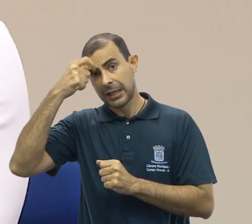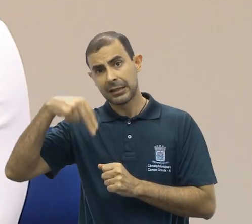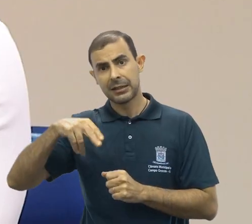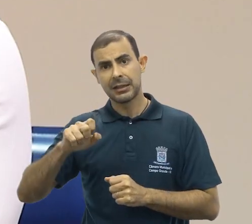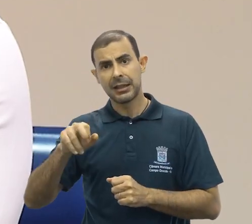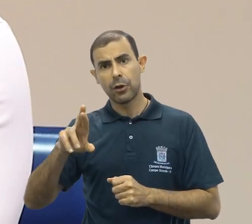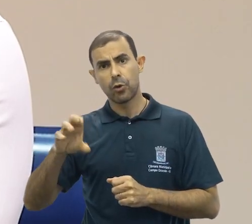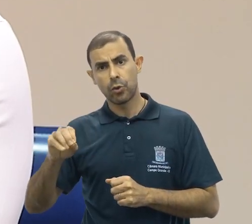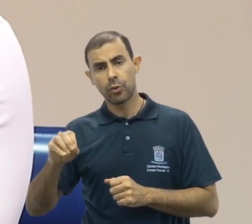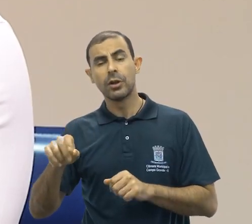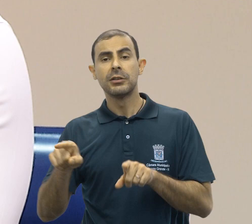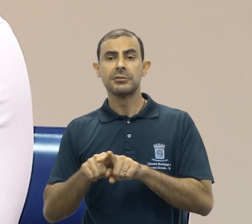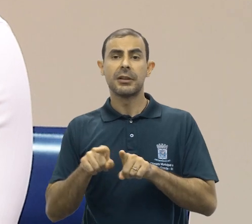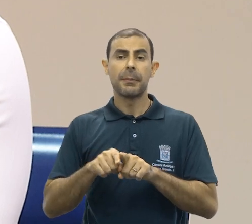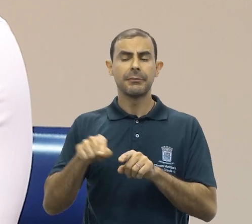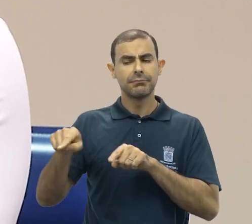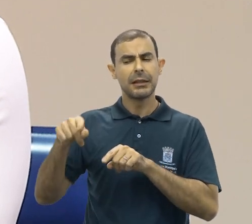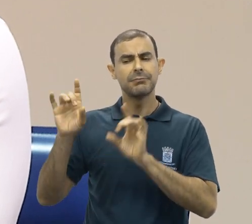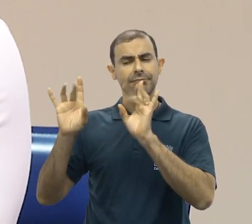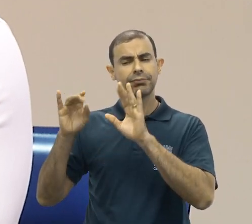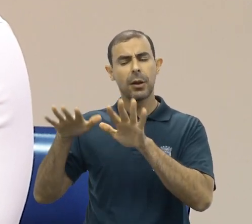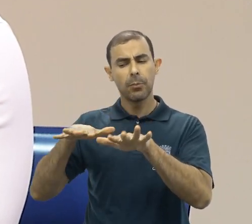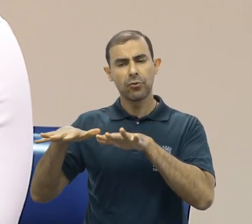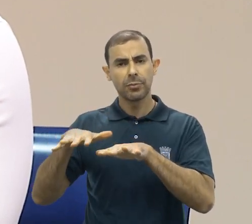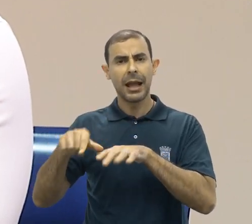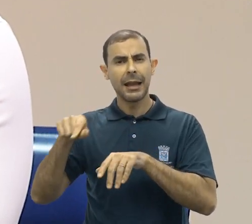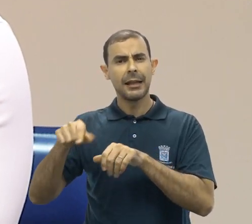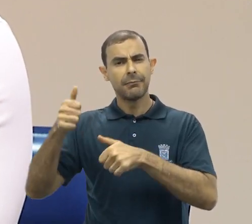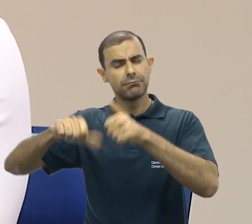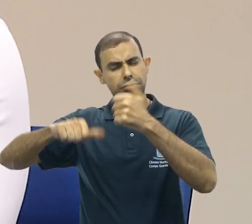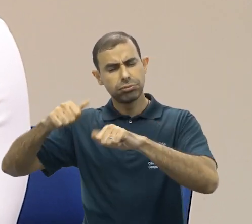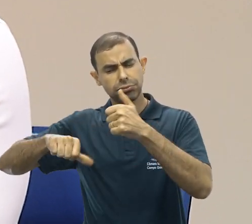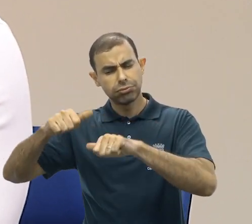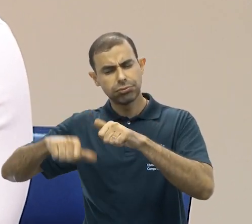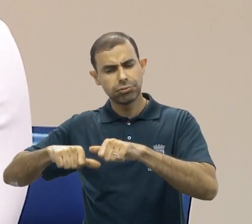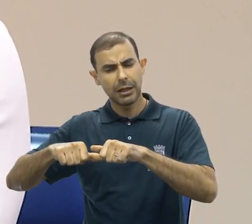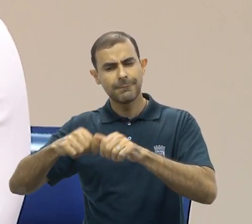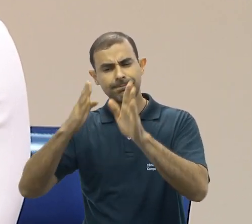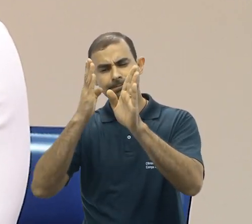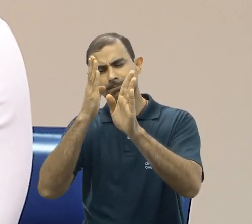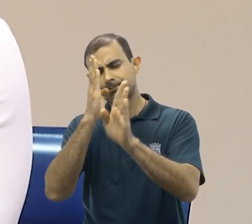trabalha em conjunto. E aí ele vê o paciente, faz todo